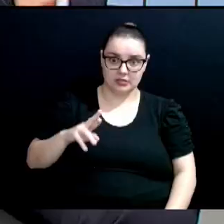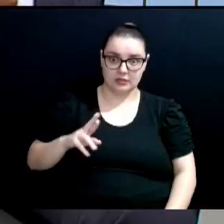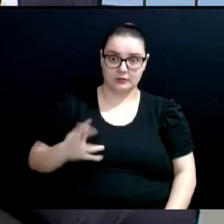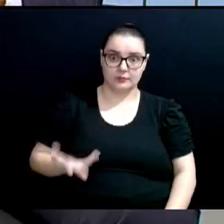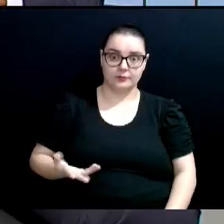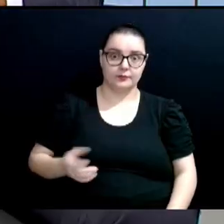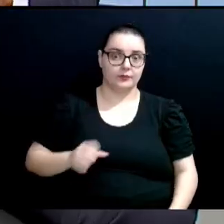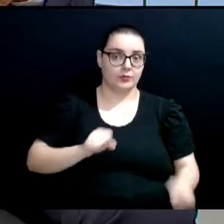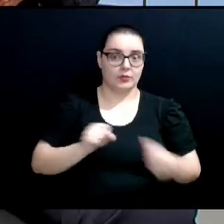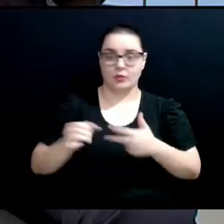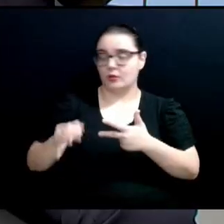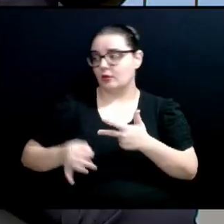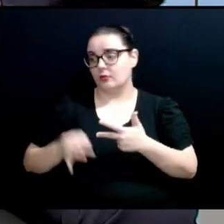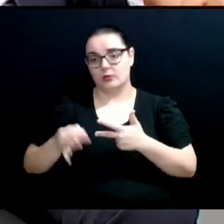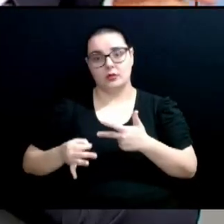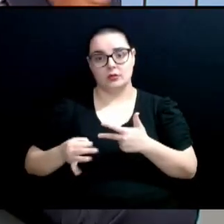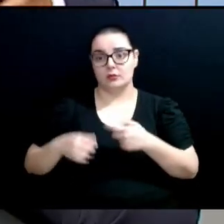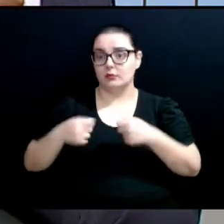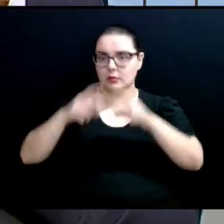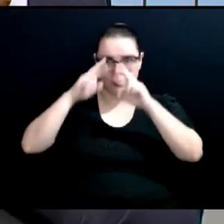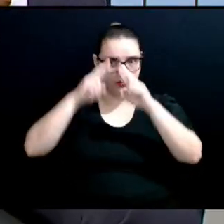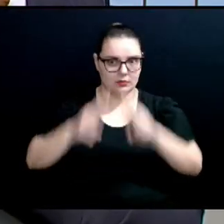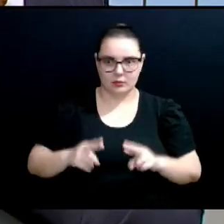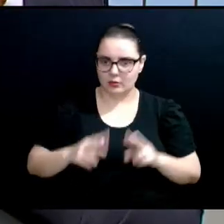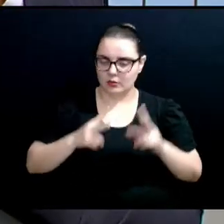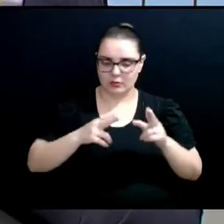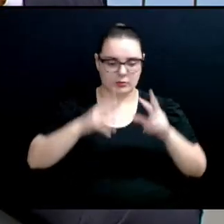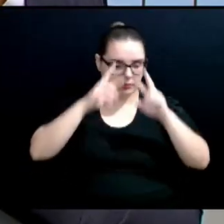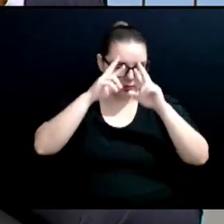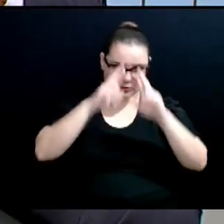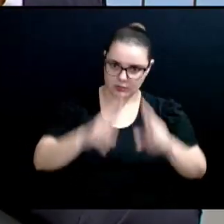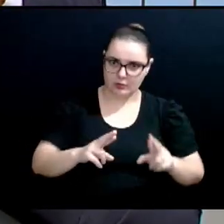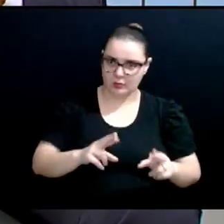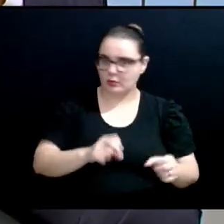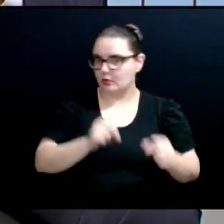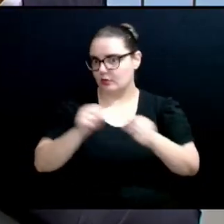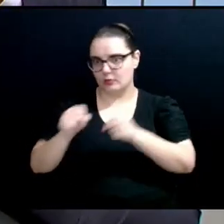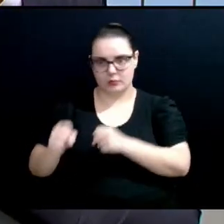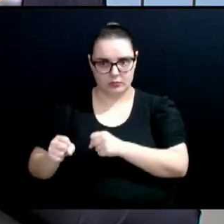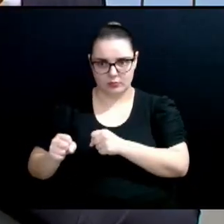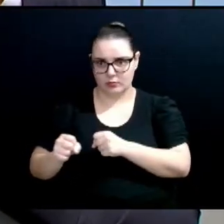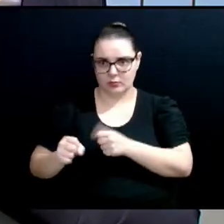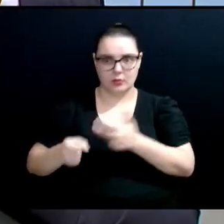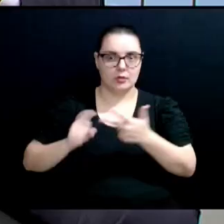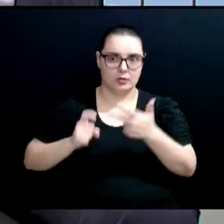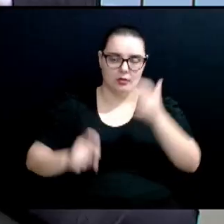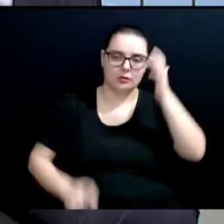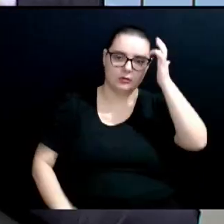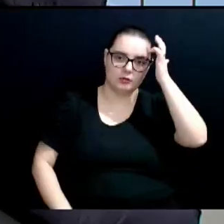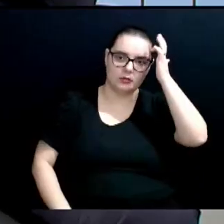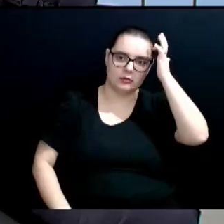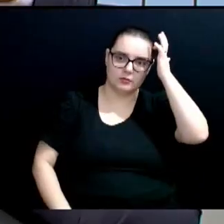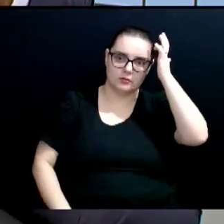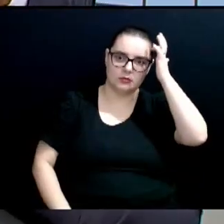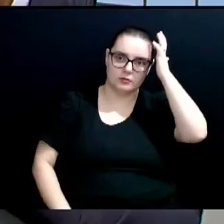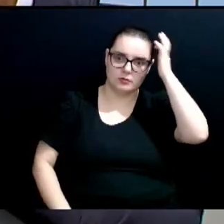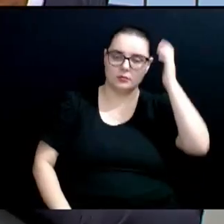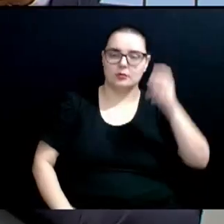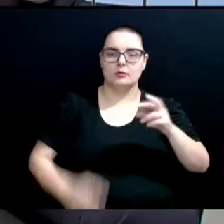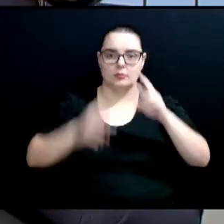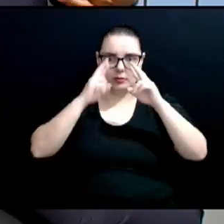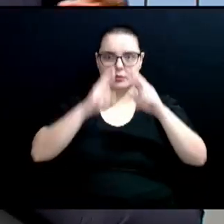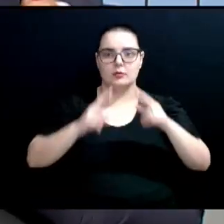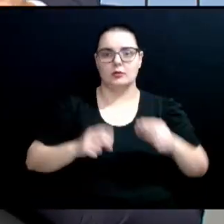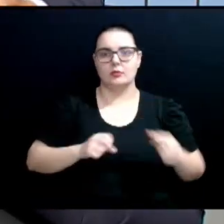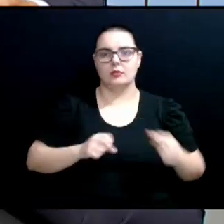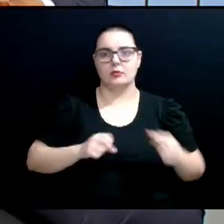tem que ser respeitado, como tem que ser respeitado o Poder Executivo, como tem que ser respeitado o Poder Legislativo. E